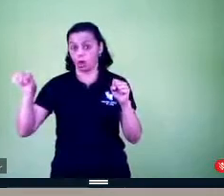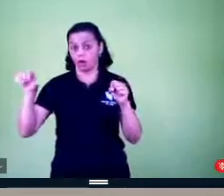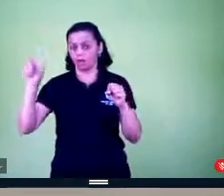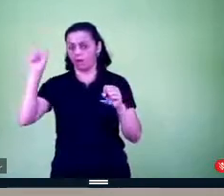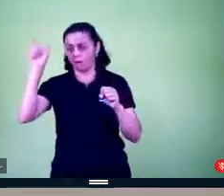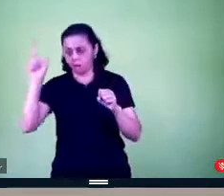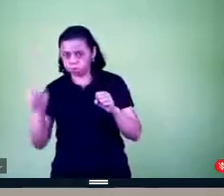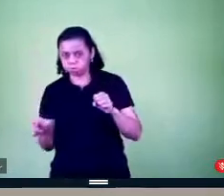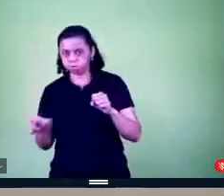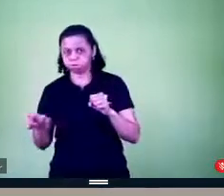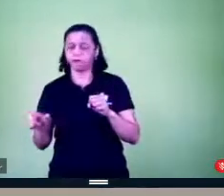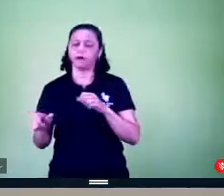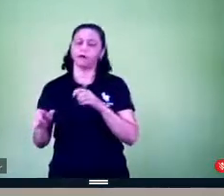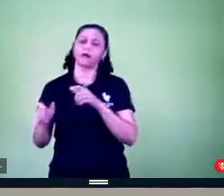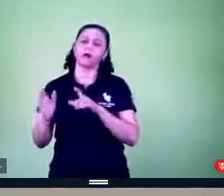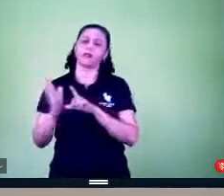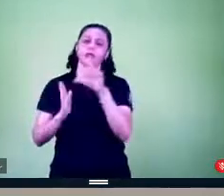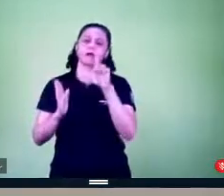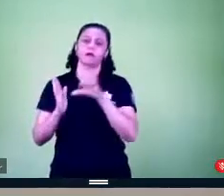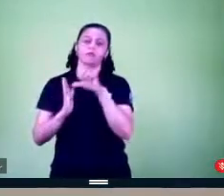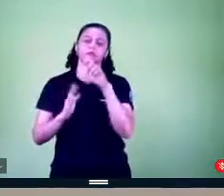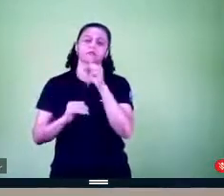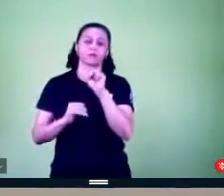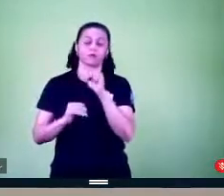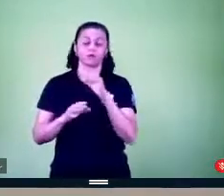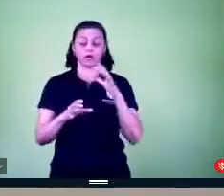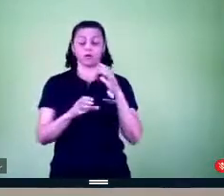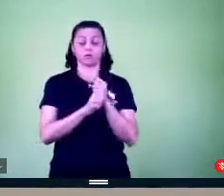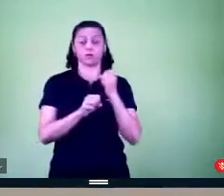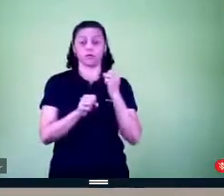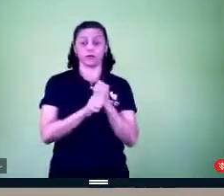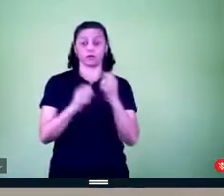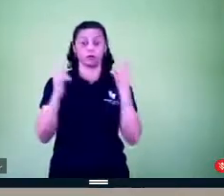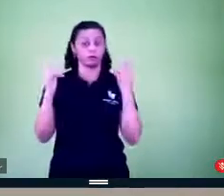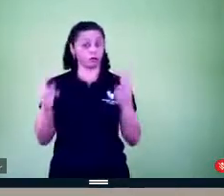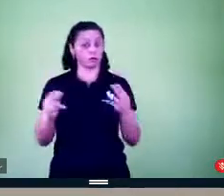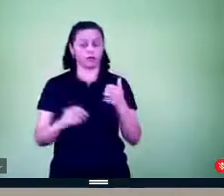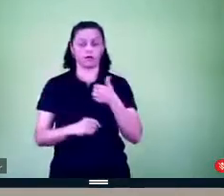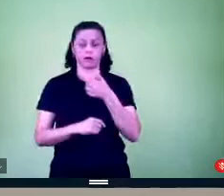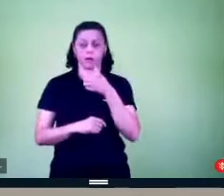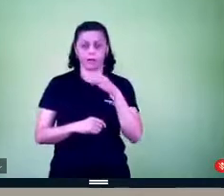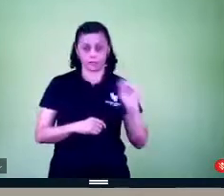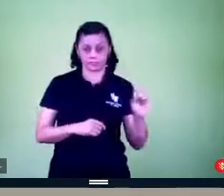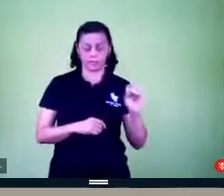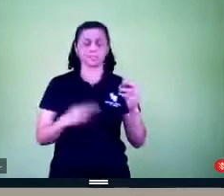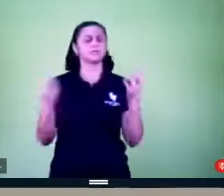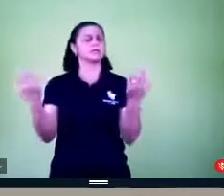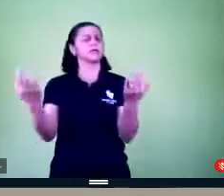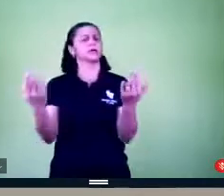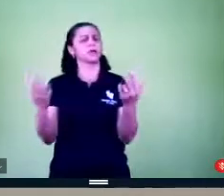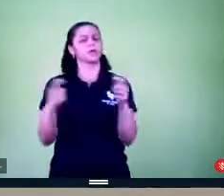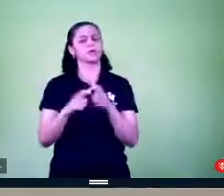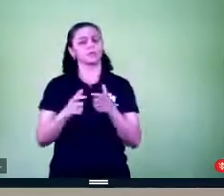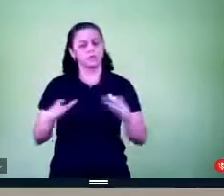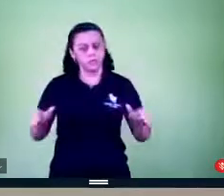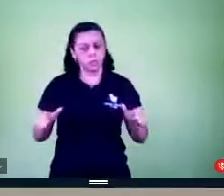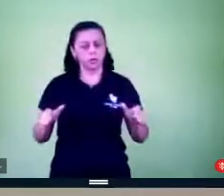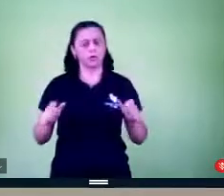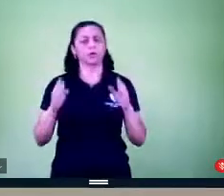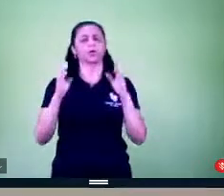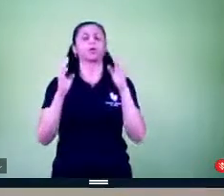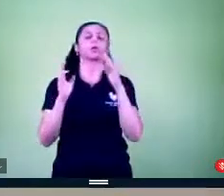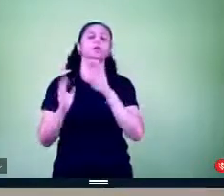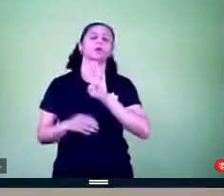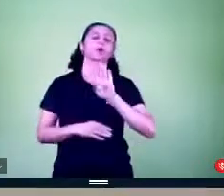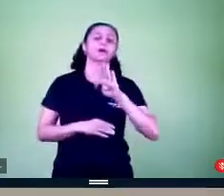que dar 10. Assim como a somatória das tensões no circuito de série, né? Elas são iguais à elevação, a somatória das quedas